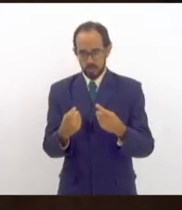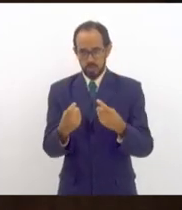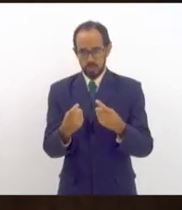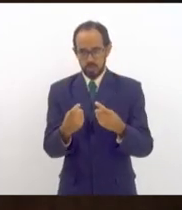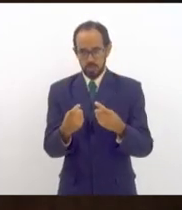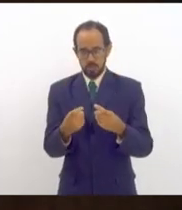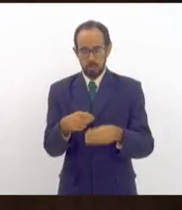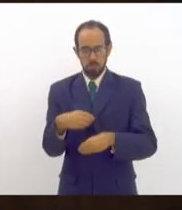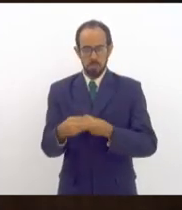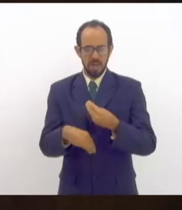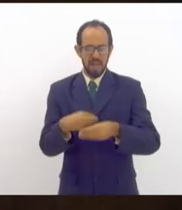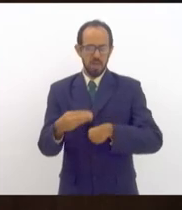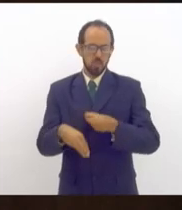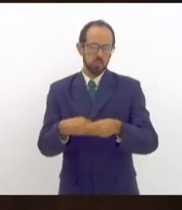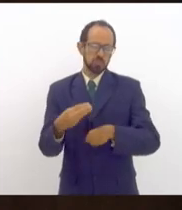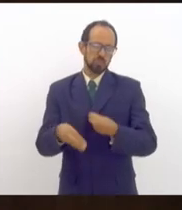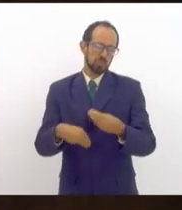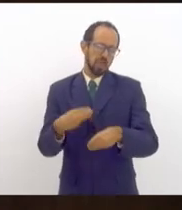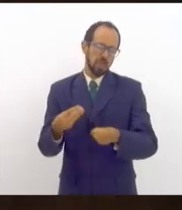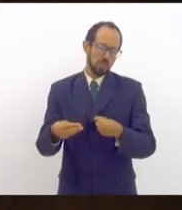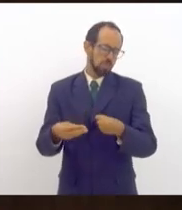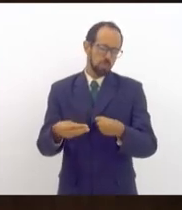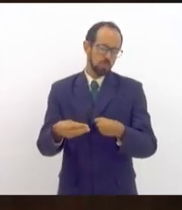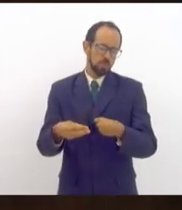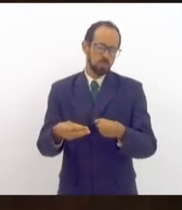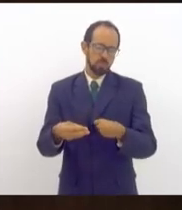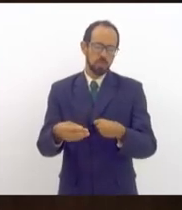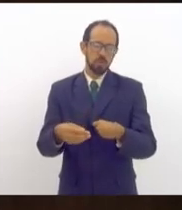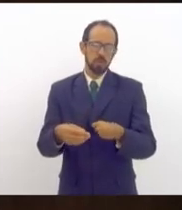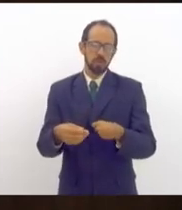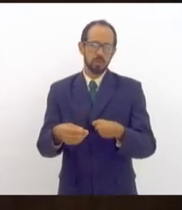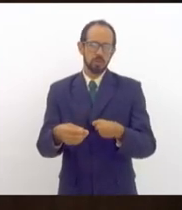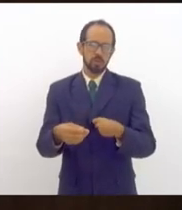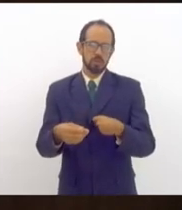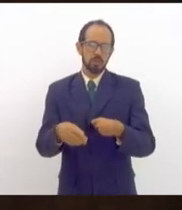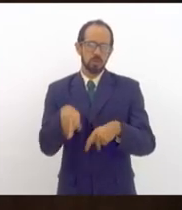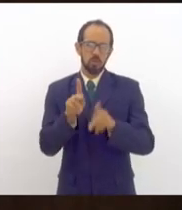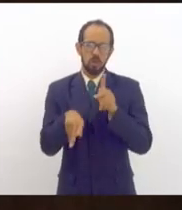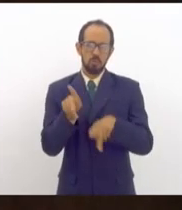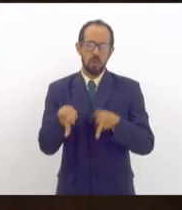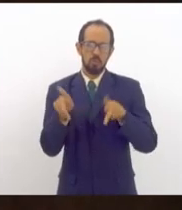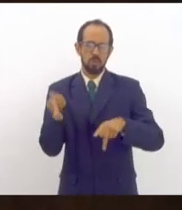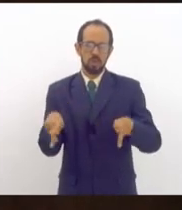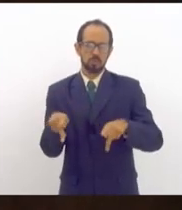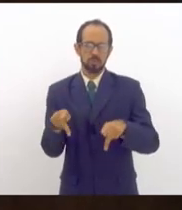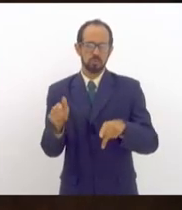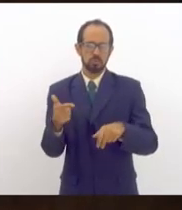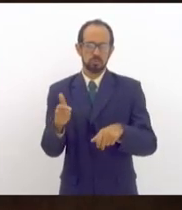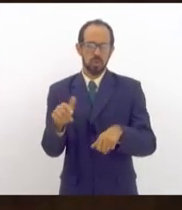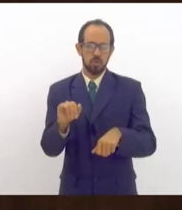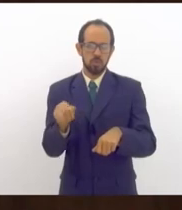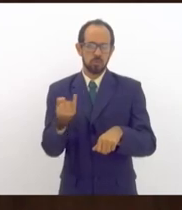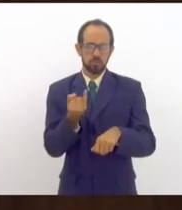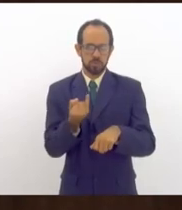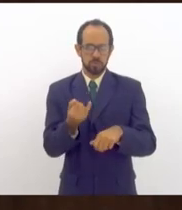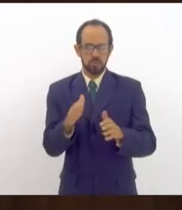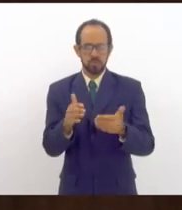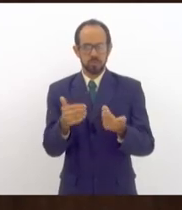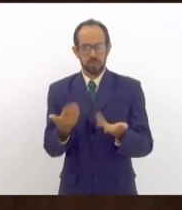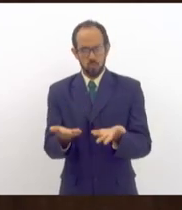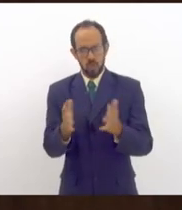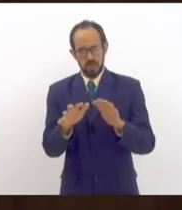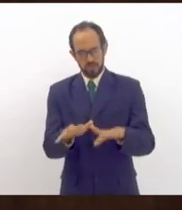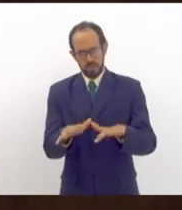desorganizado e com a população sem essa oportunidade de forma que eu